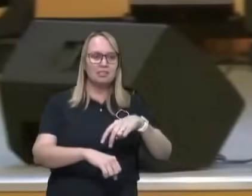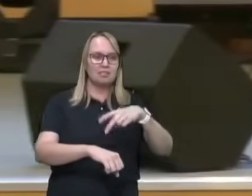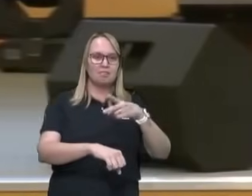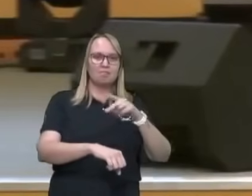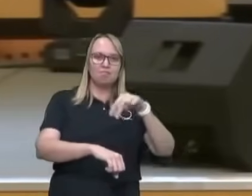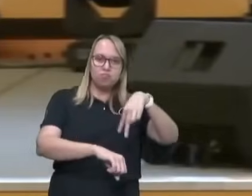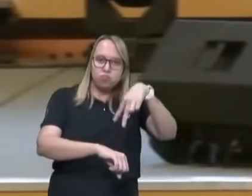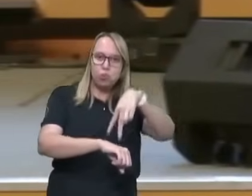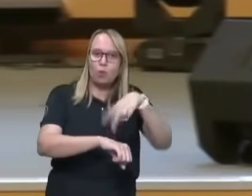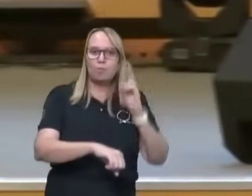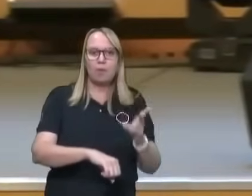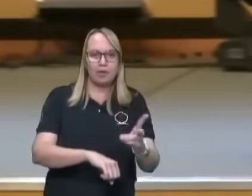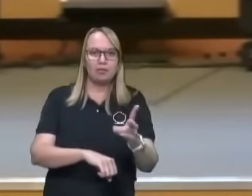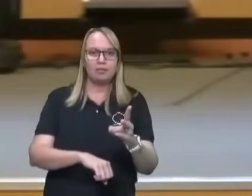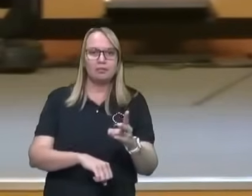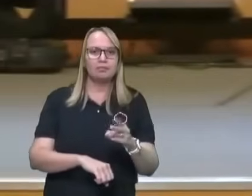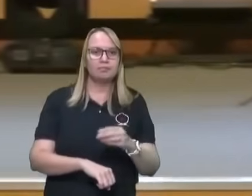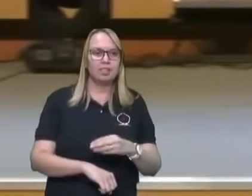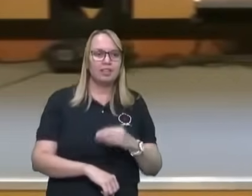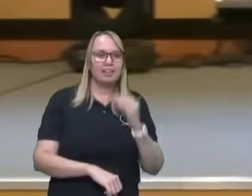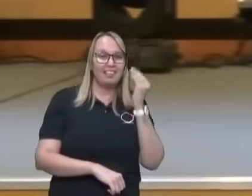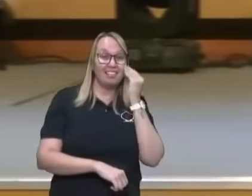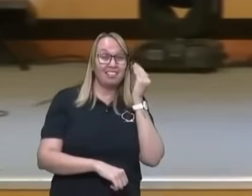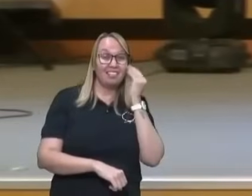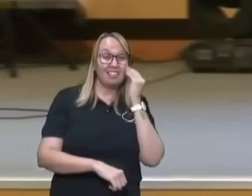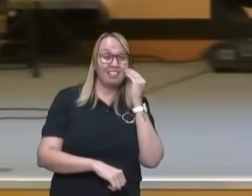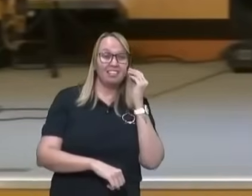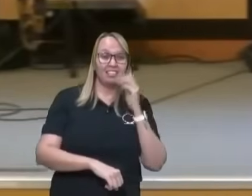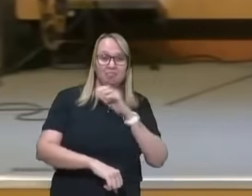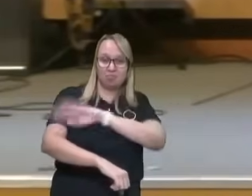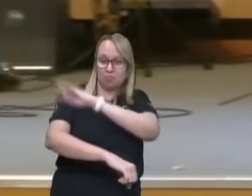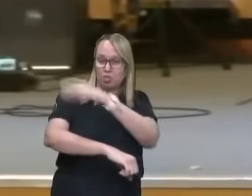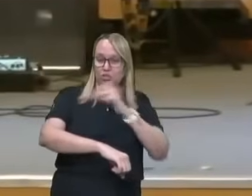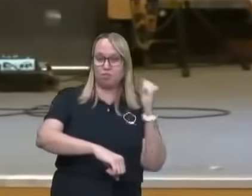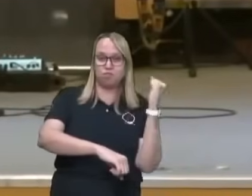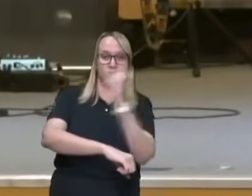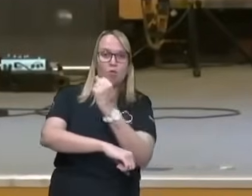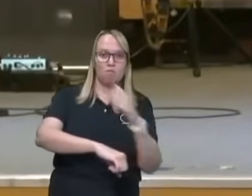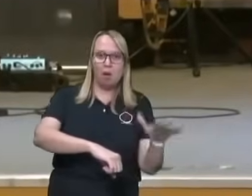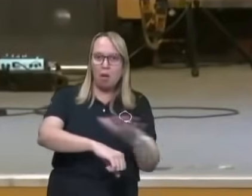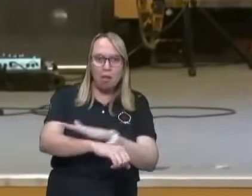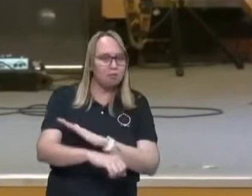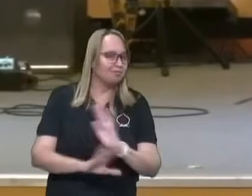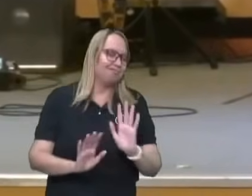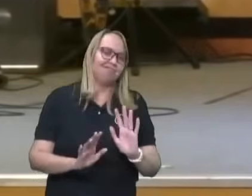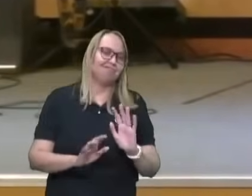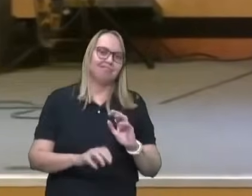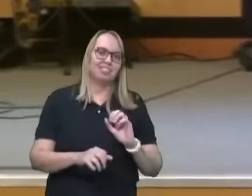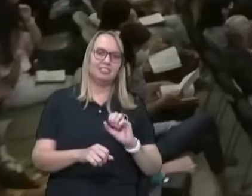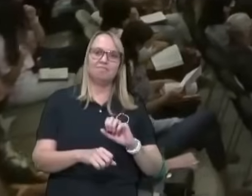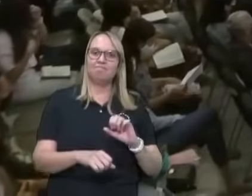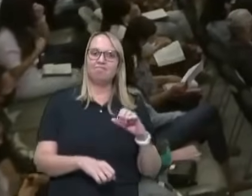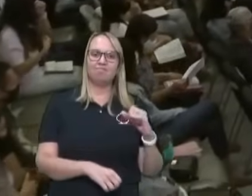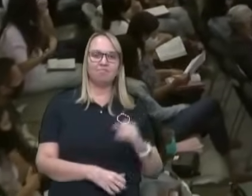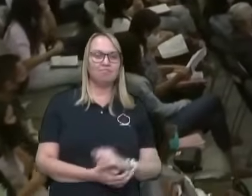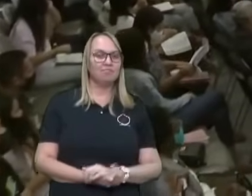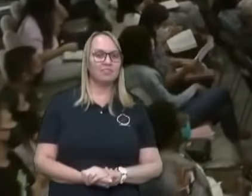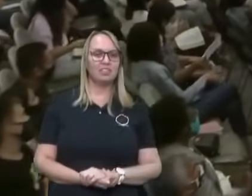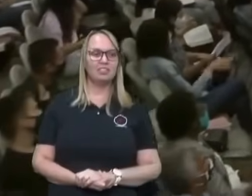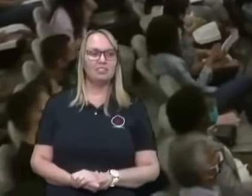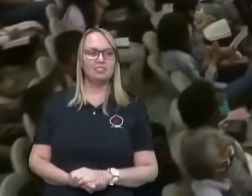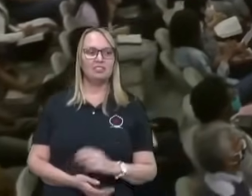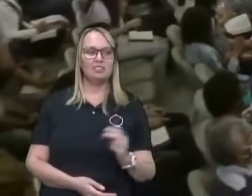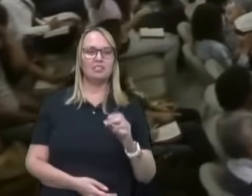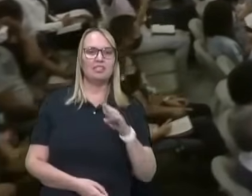sempre. Vai lá derrubar o monte de Sião. Vai lá arrancar ele. Vai lá destruir. É impossível. Aí é você. Isso é com você. Pode levantar a